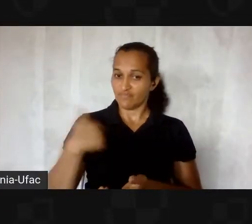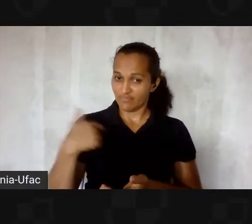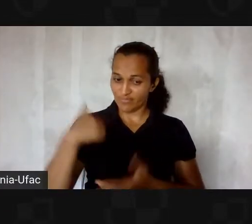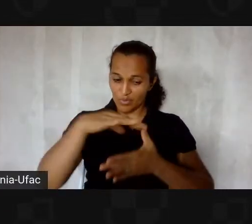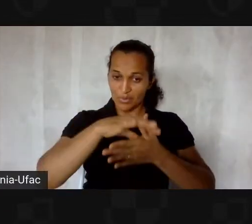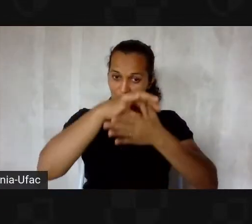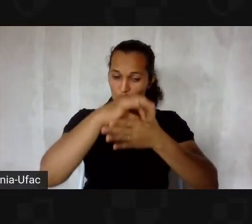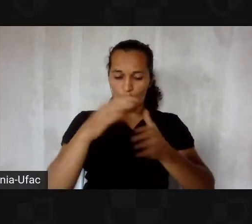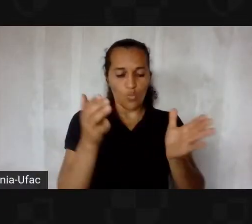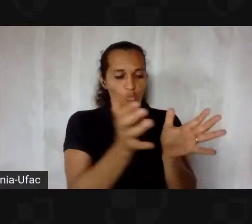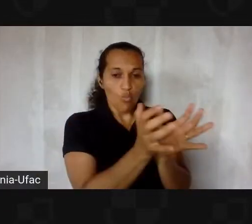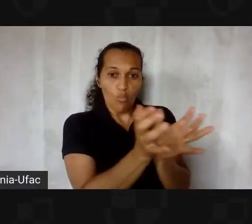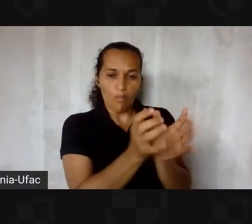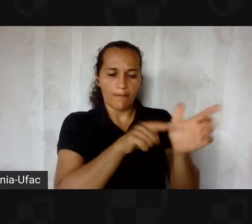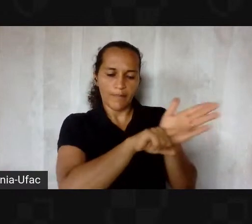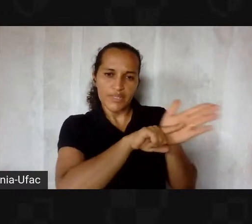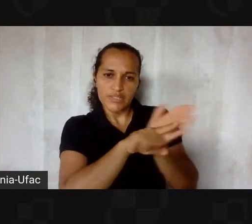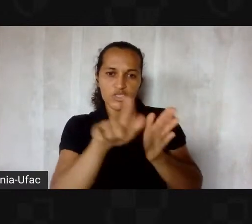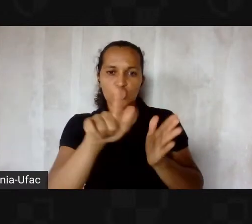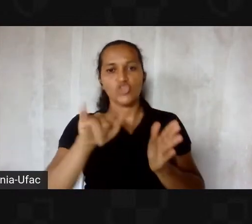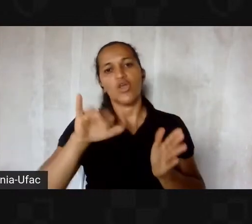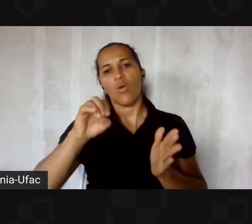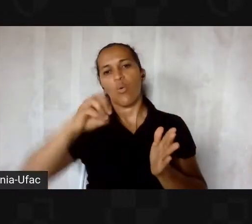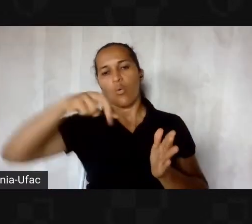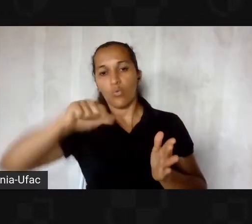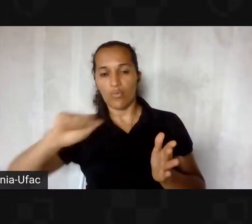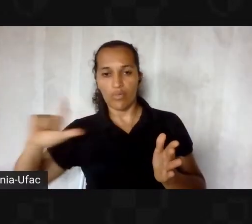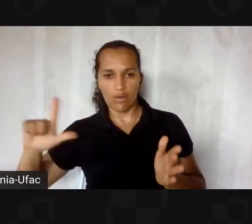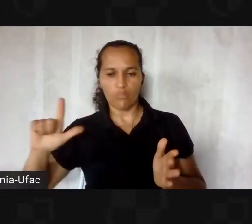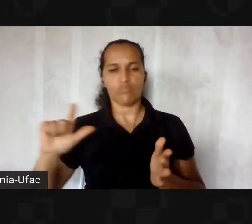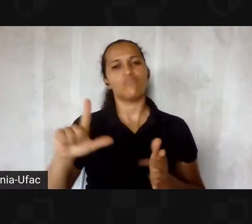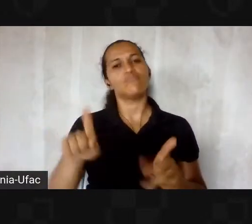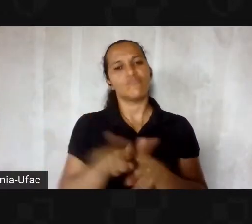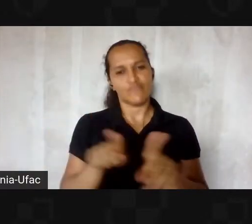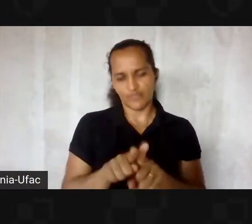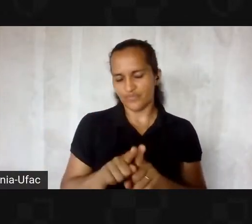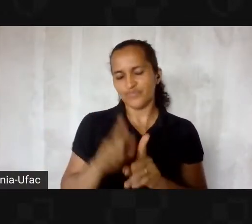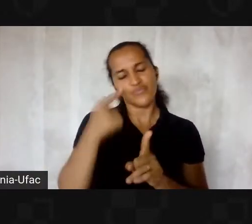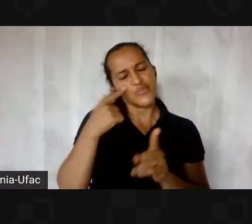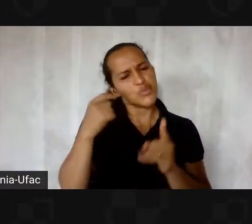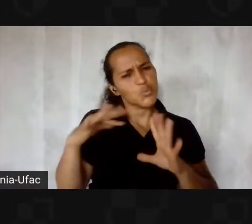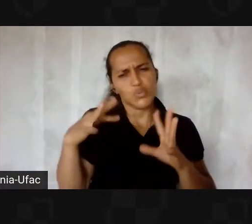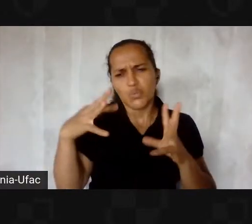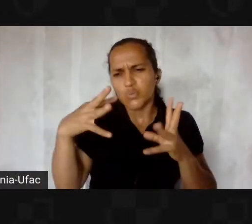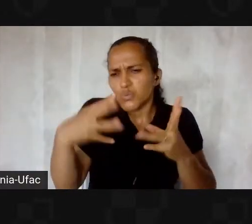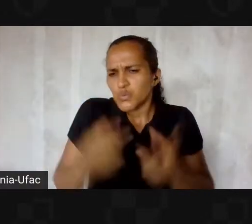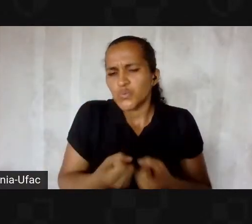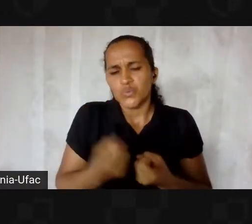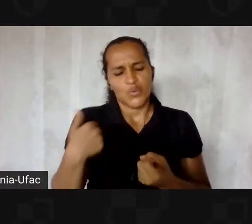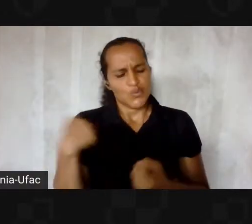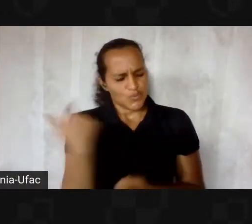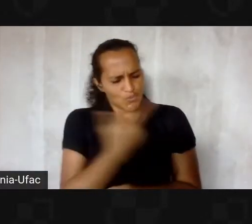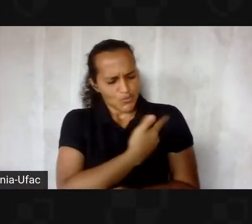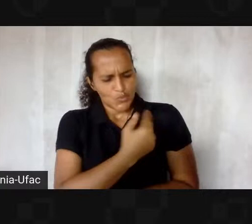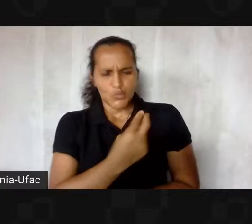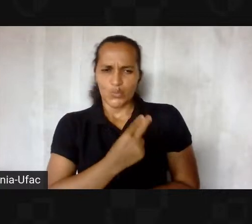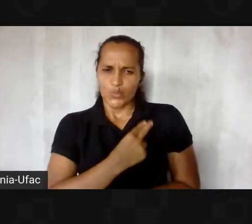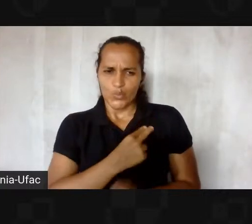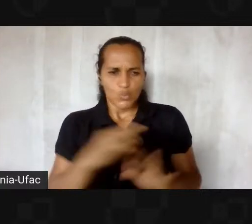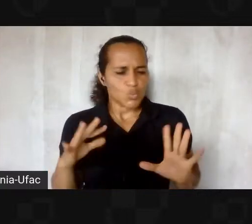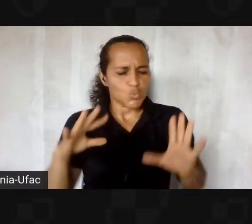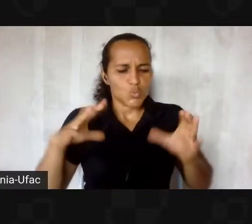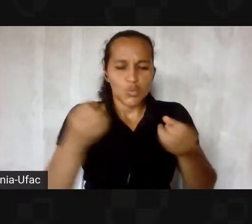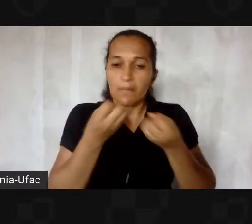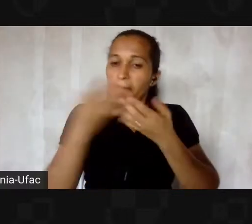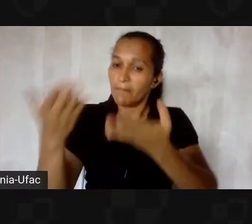Geonal e, enfim, somos todas UFAC, sejam todos bem-vindos.